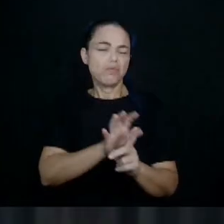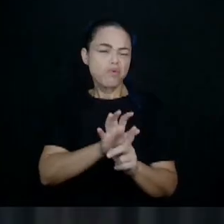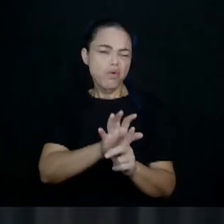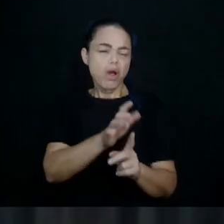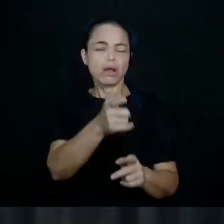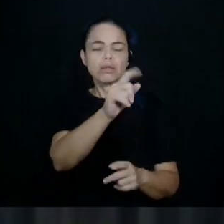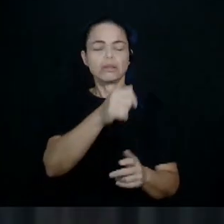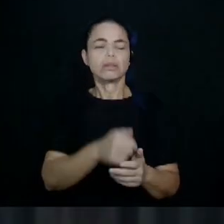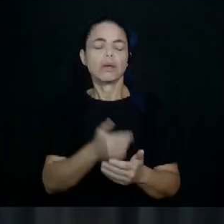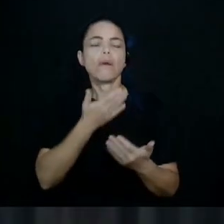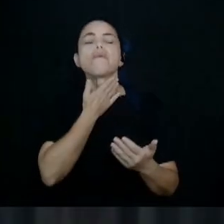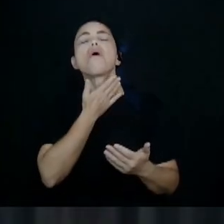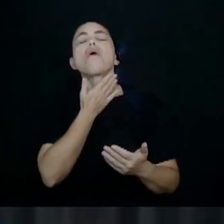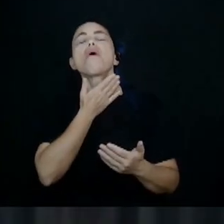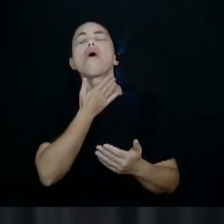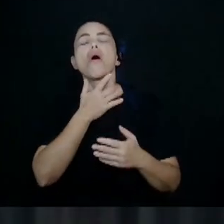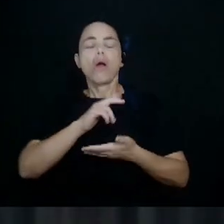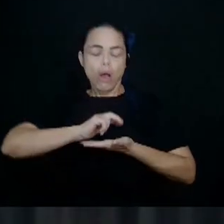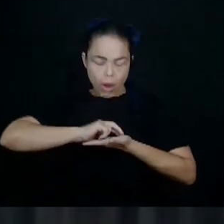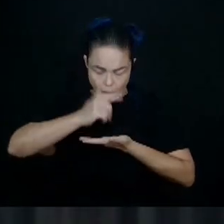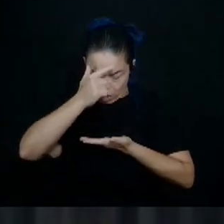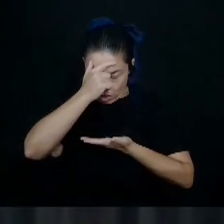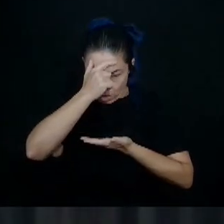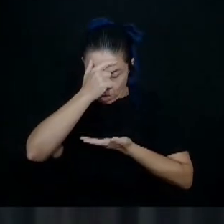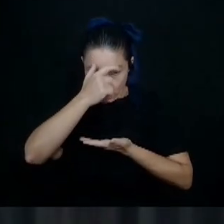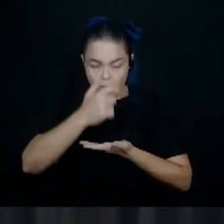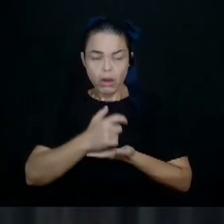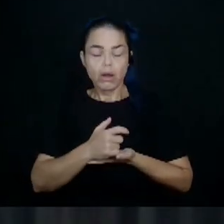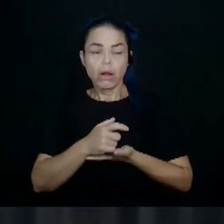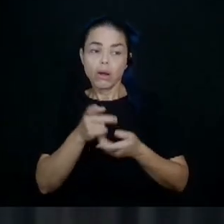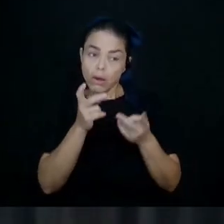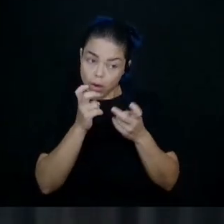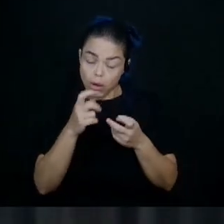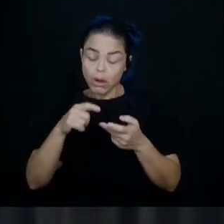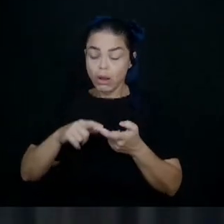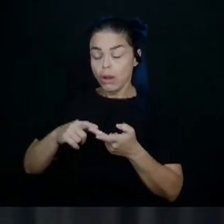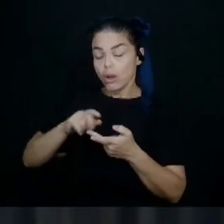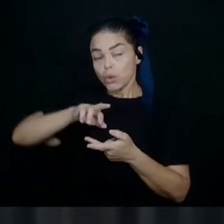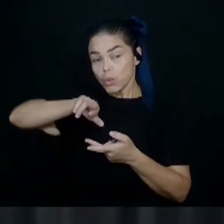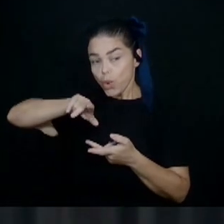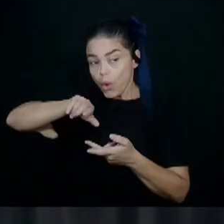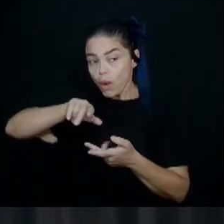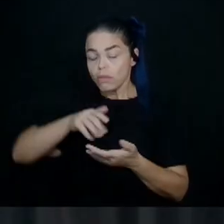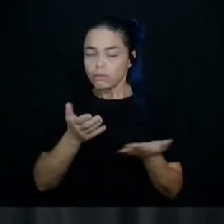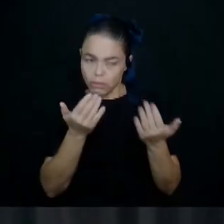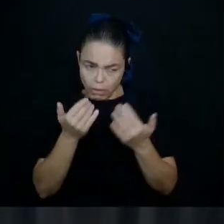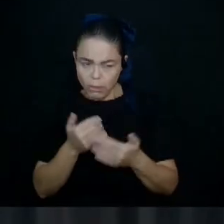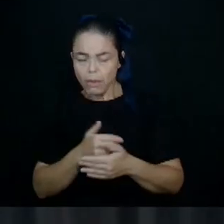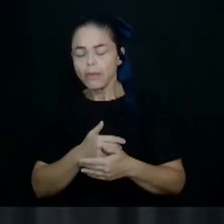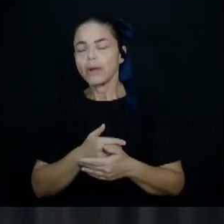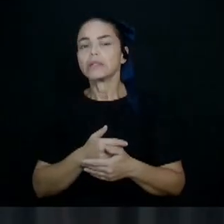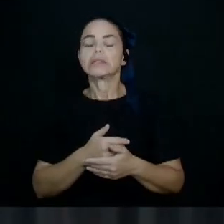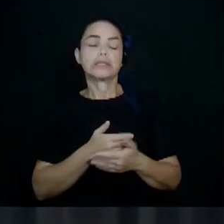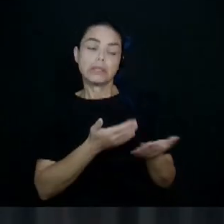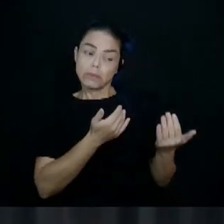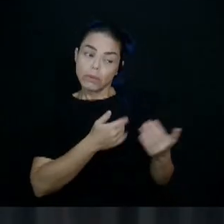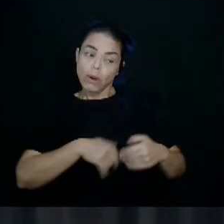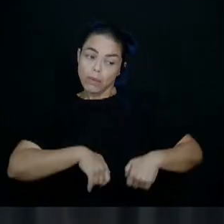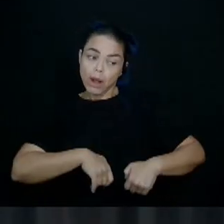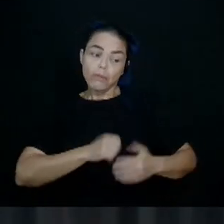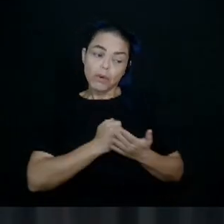ali para ver o que ele fala, porque pode ser que você tenha uma visão e eu tenho outra, né? Para a pessoa entender que, olha, não tem